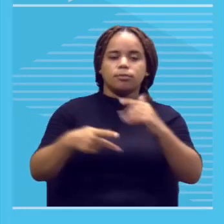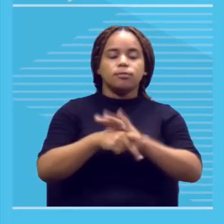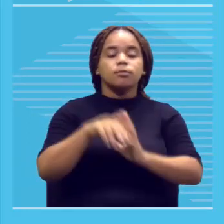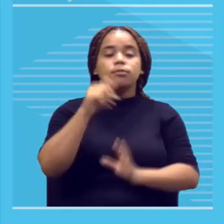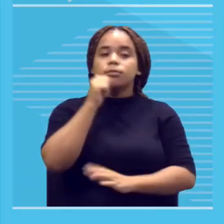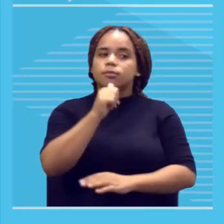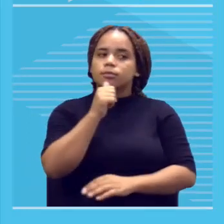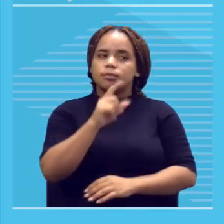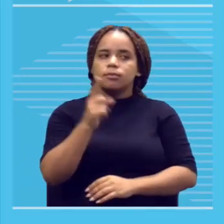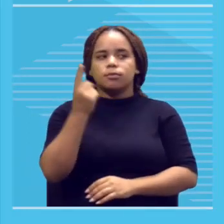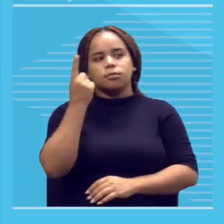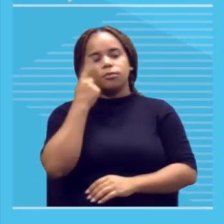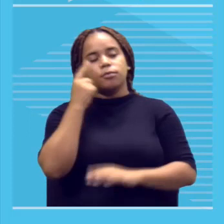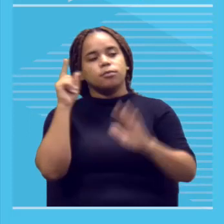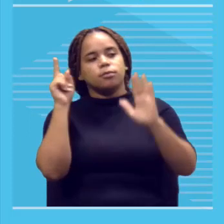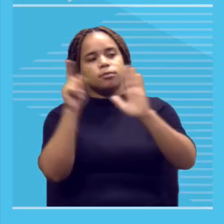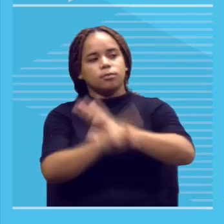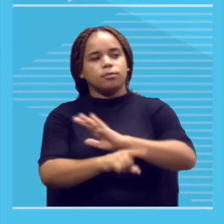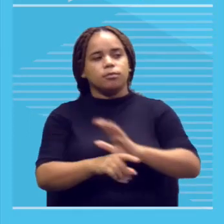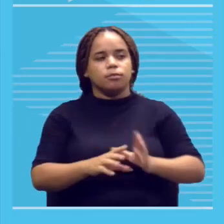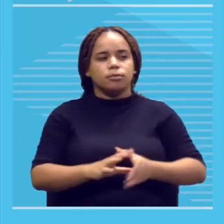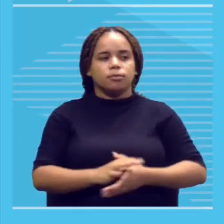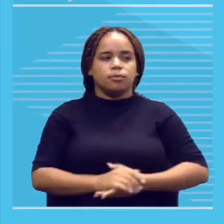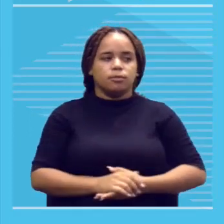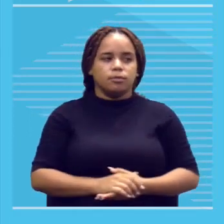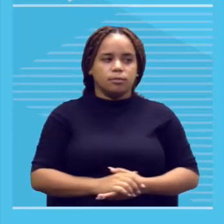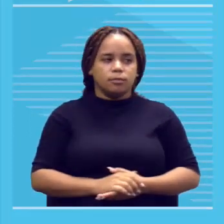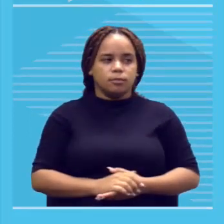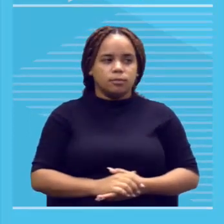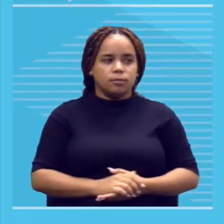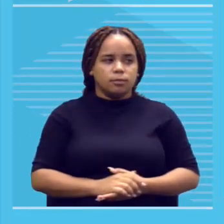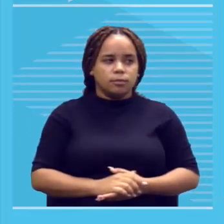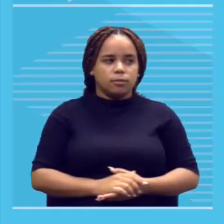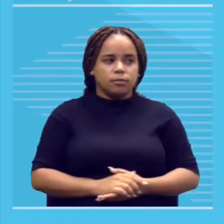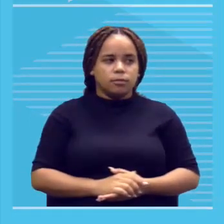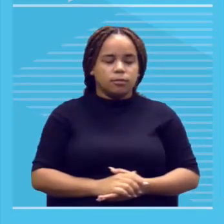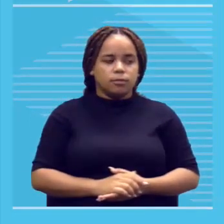Olha a pergunta que Allan Kardec faz para os espíritos